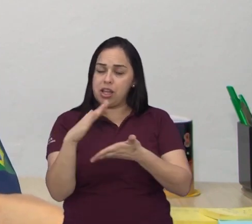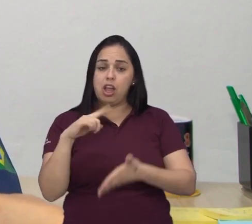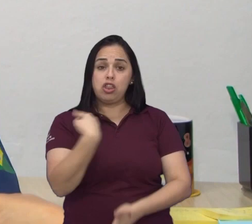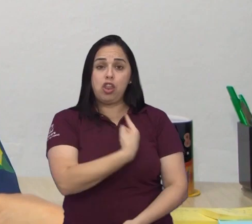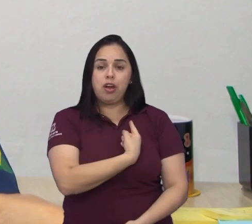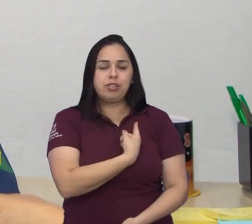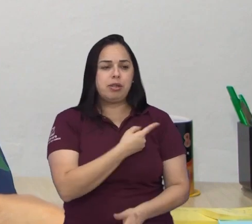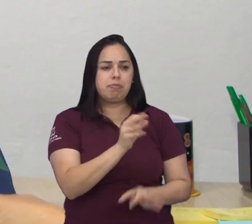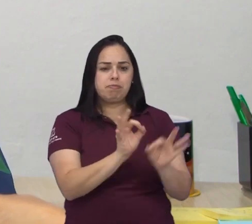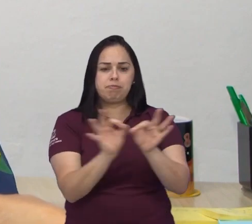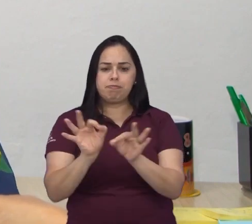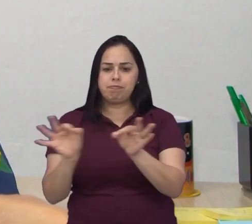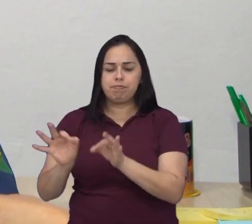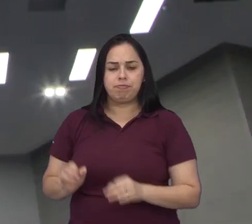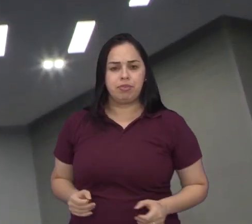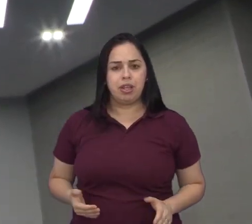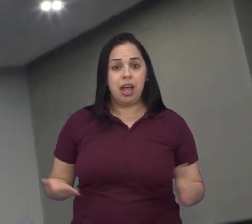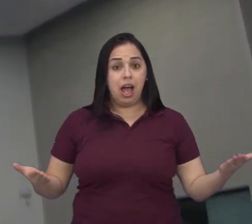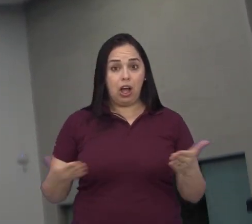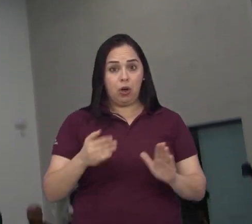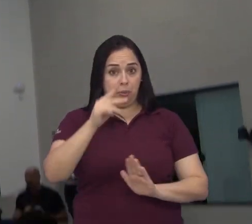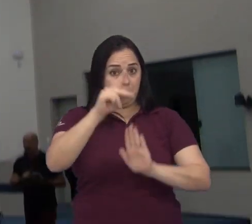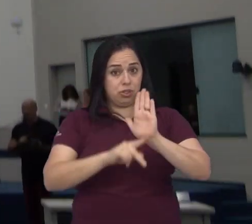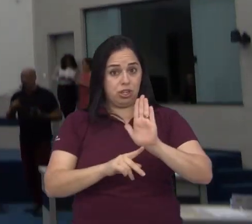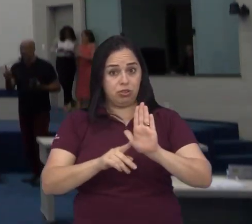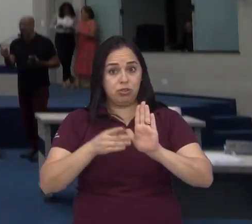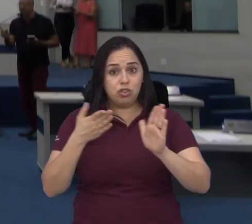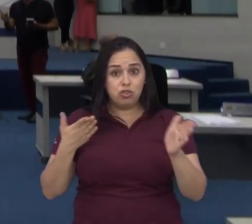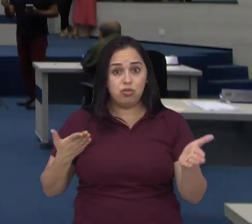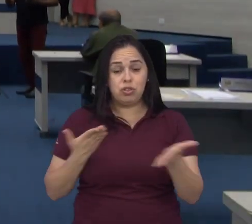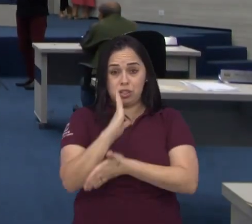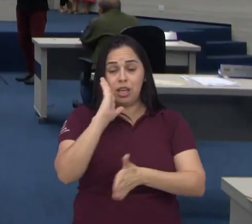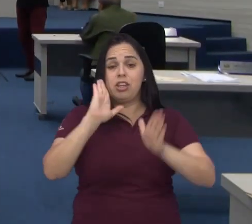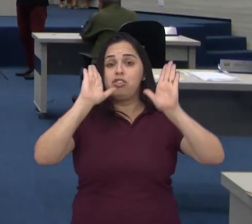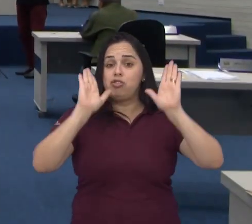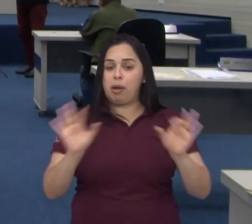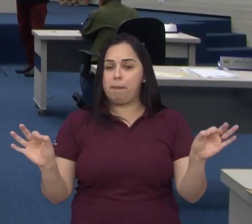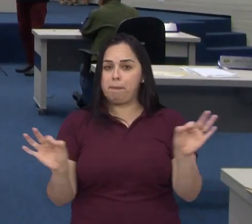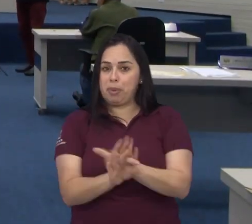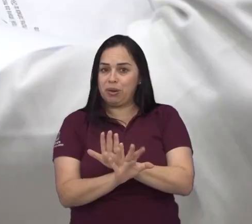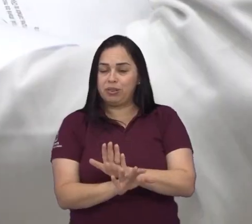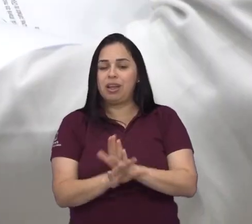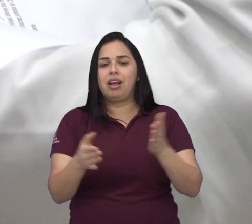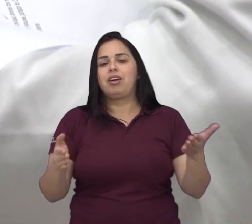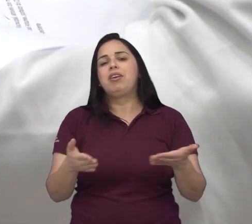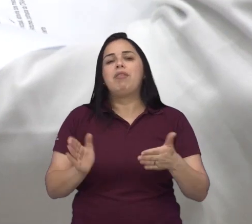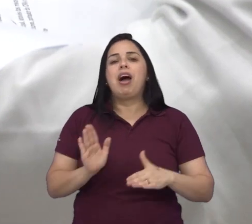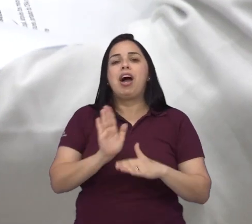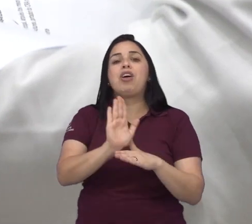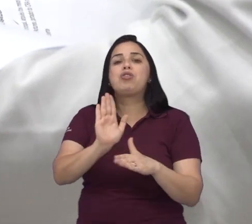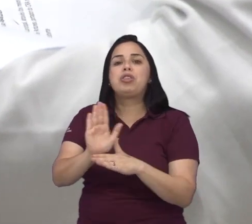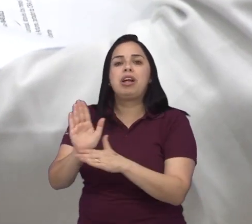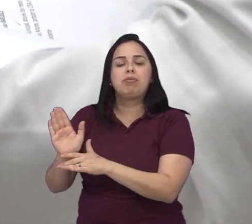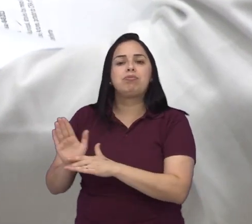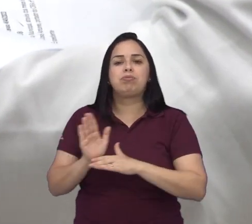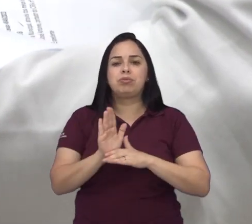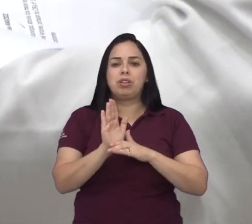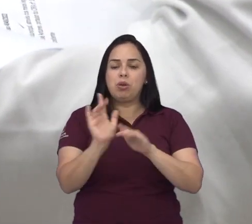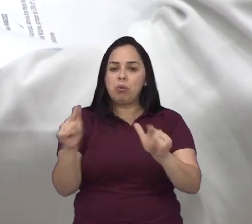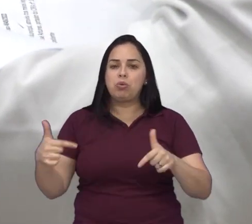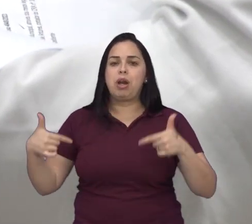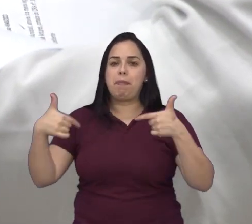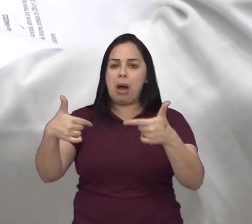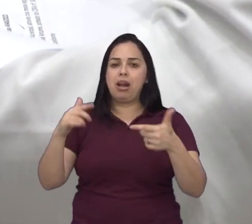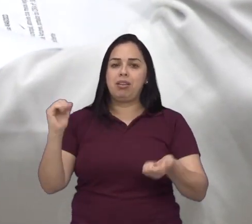nós coordenamos todas as ações. Agora, um projeto de lei aprovado pela Câmara Municipal deve ampliar a possibilidade